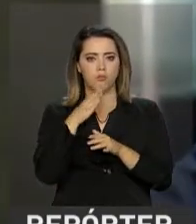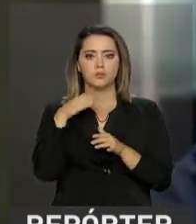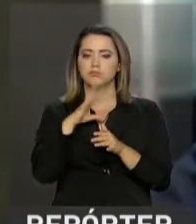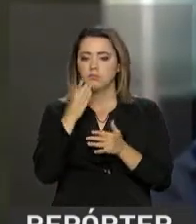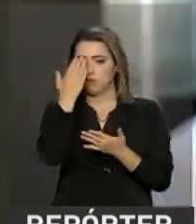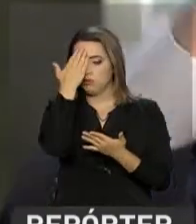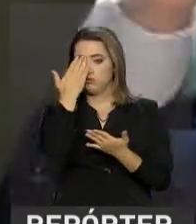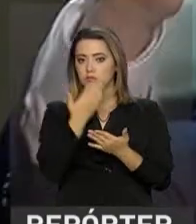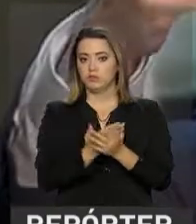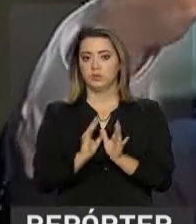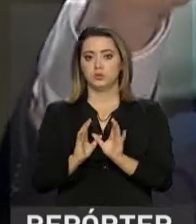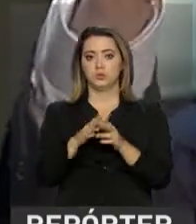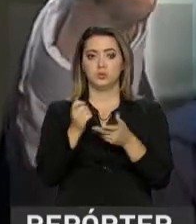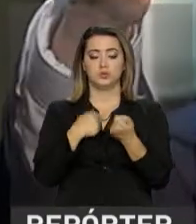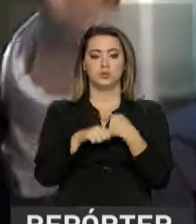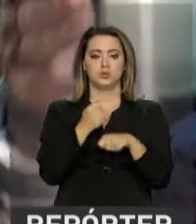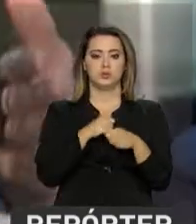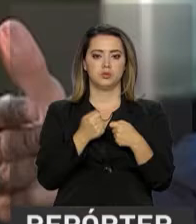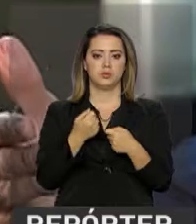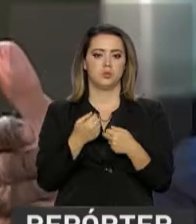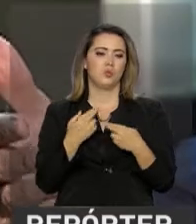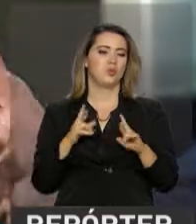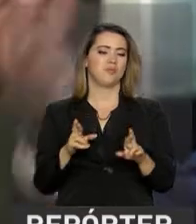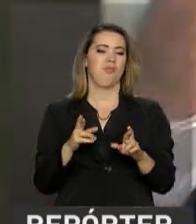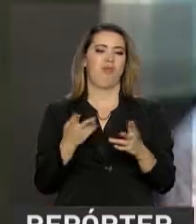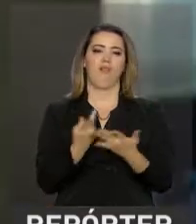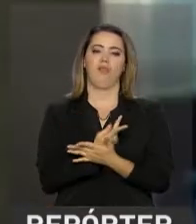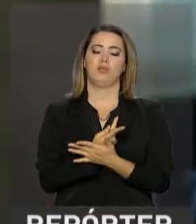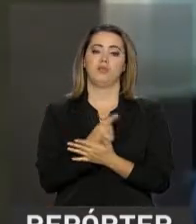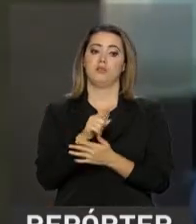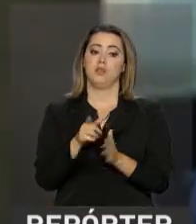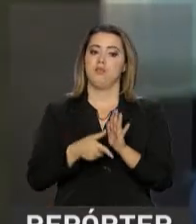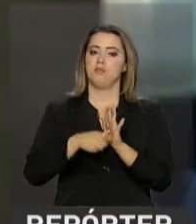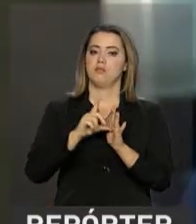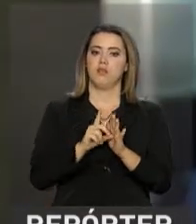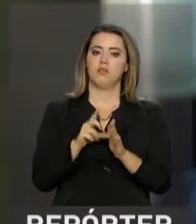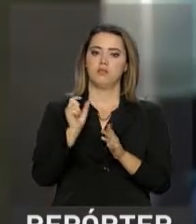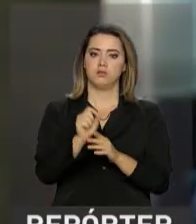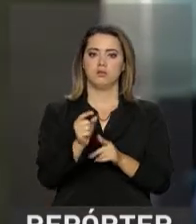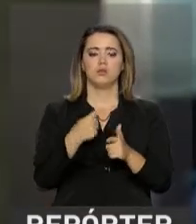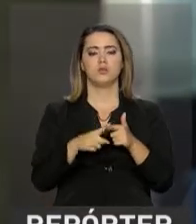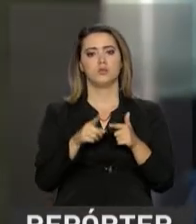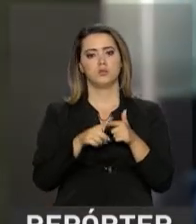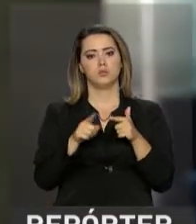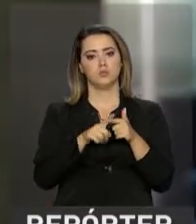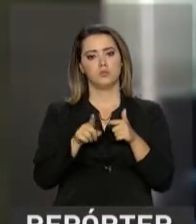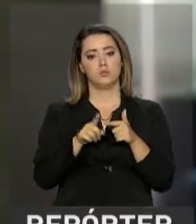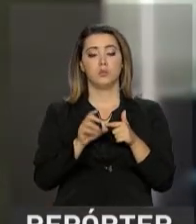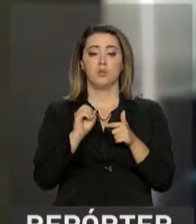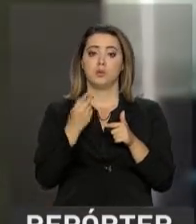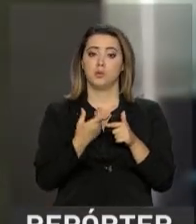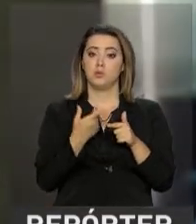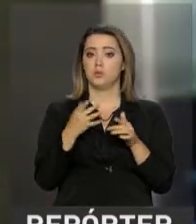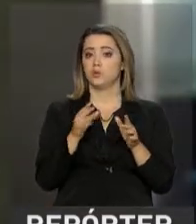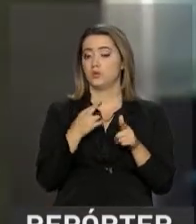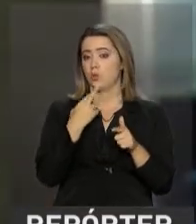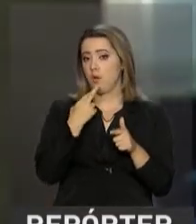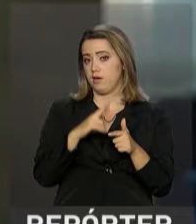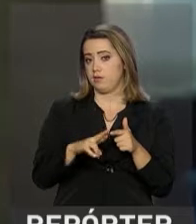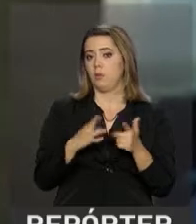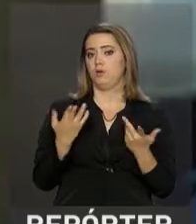não esperam acontecer os problemas ou soluções